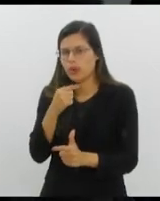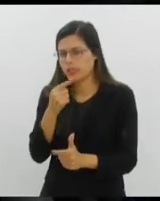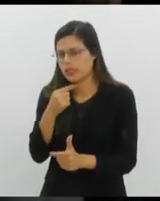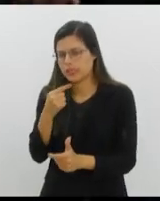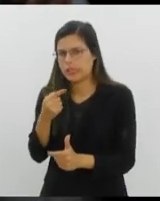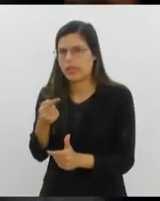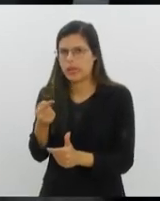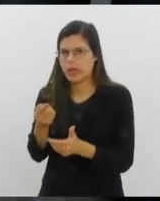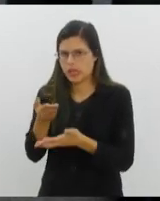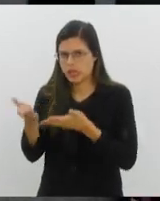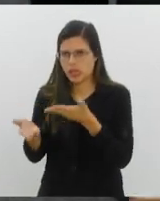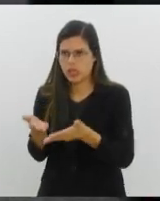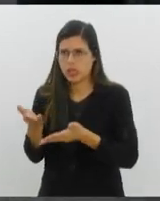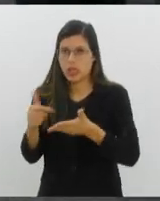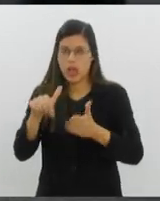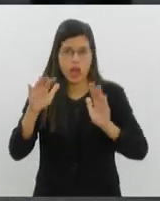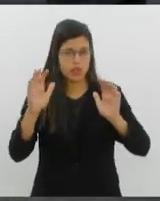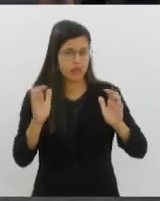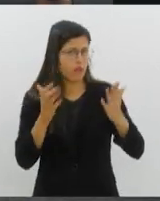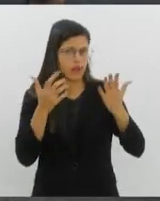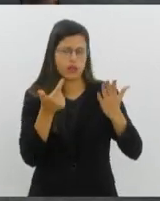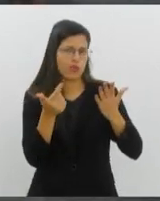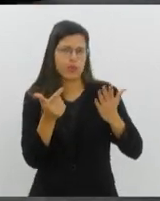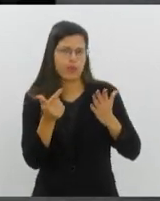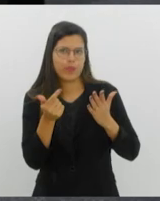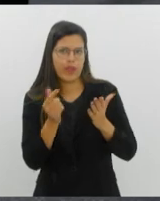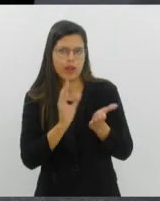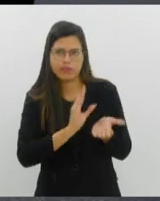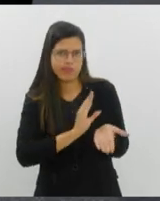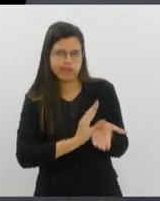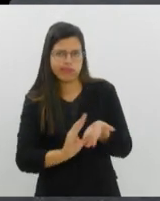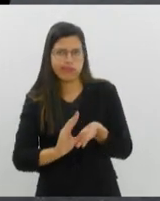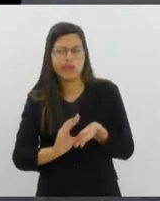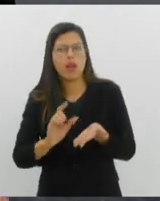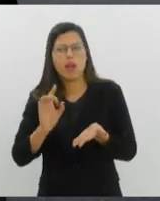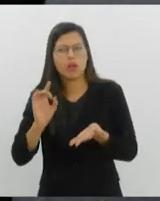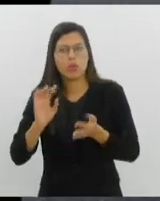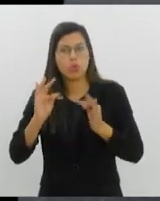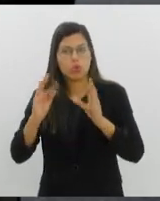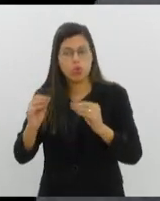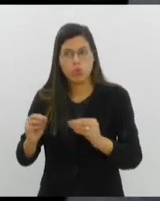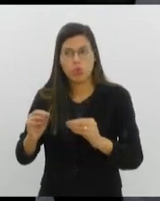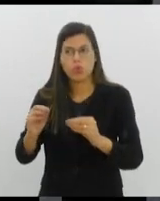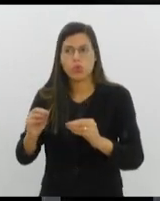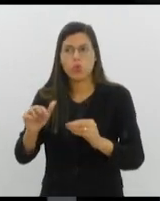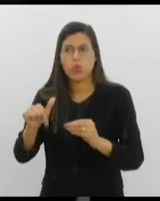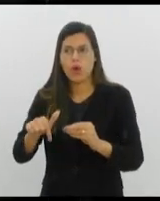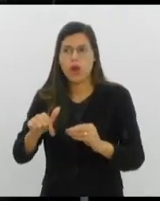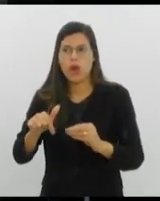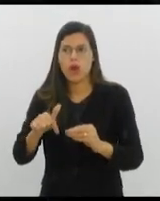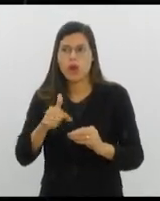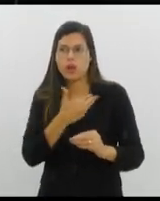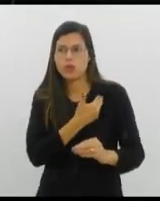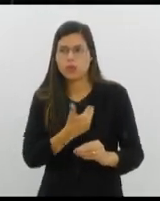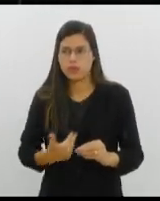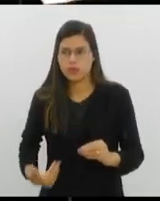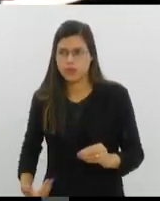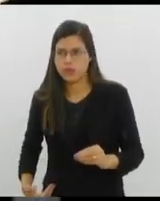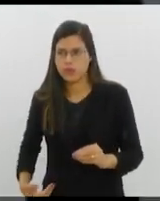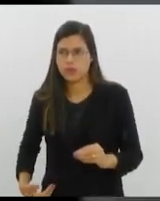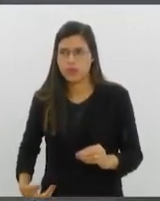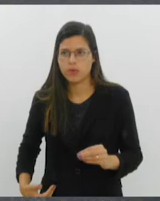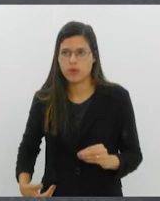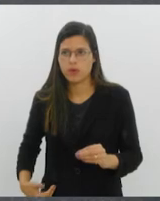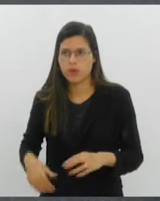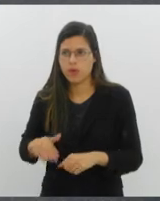atender essas instituições que não tem custo nenhum, tudo é ganho pelo poder público, mais